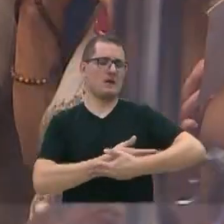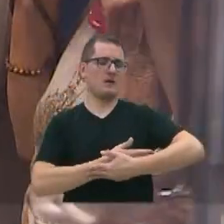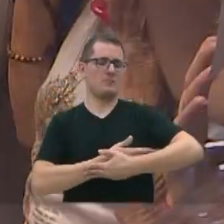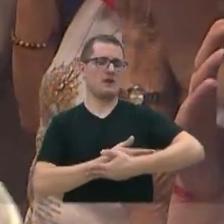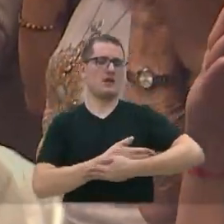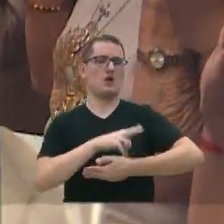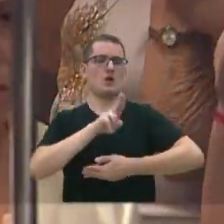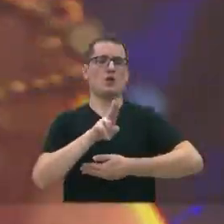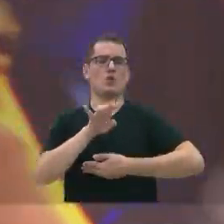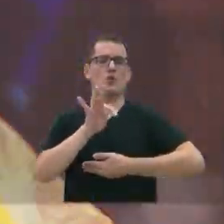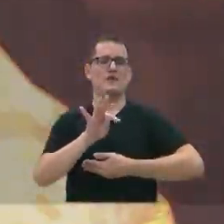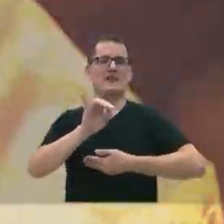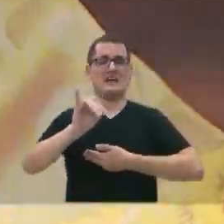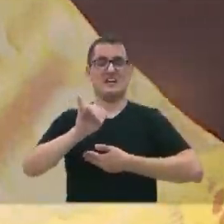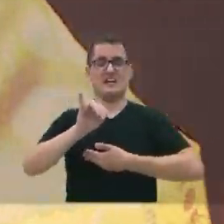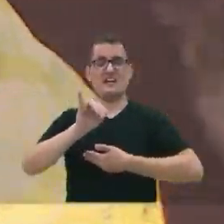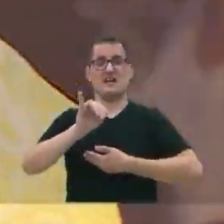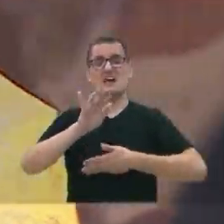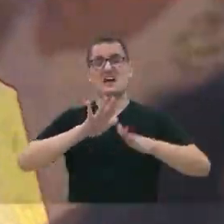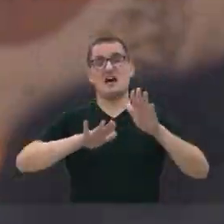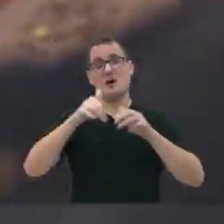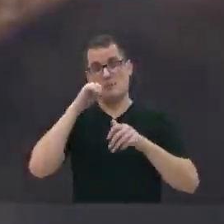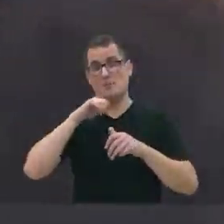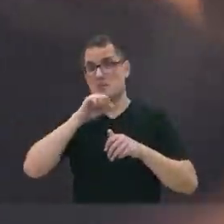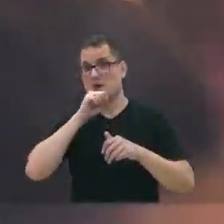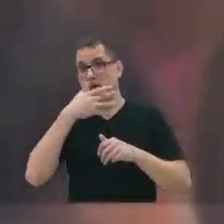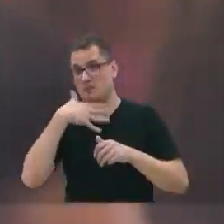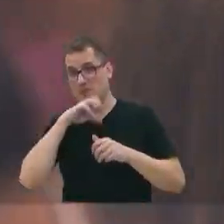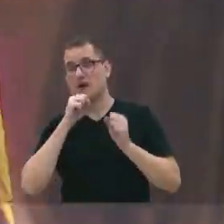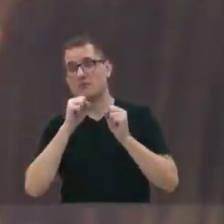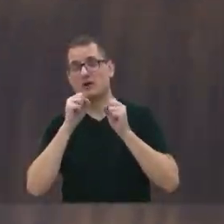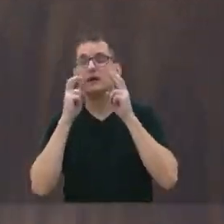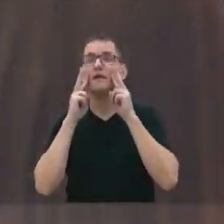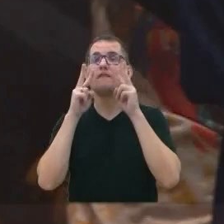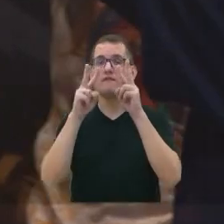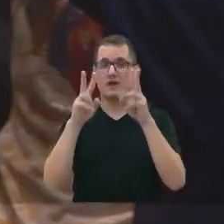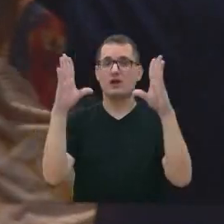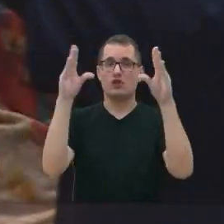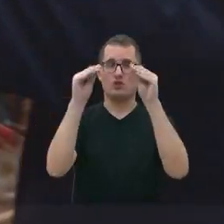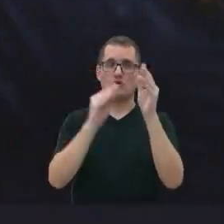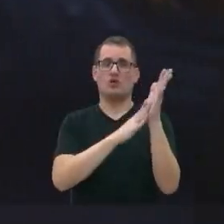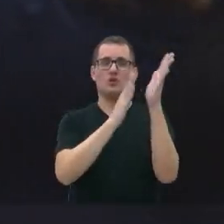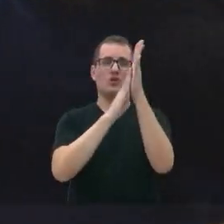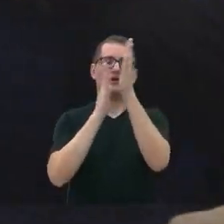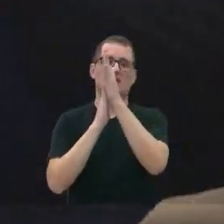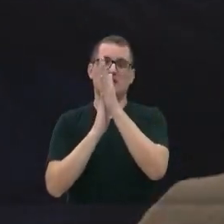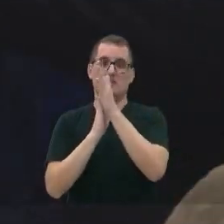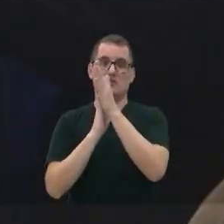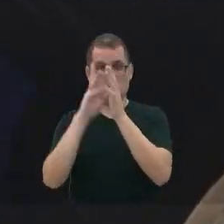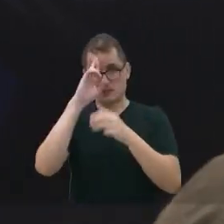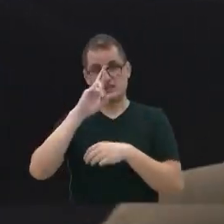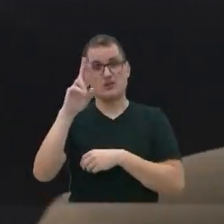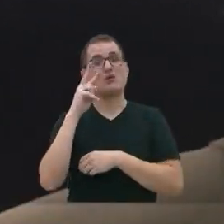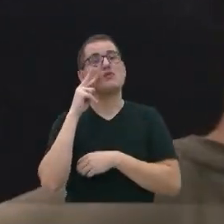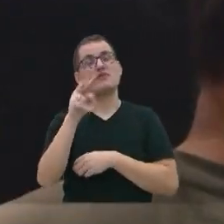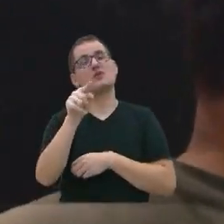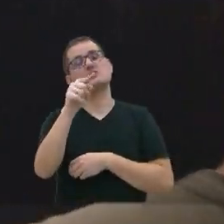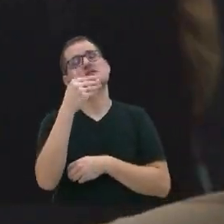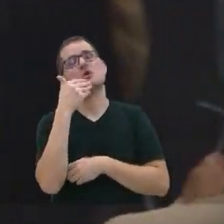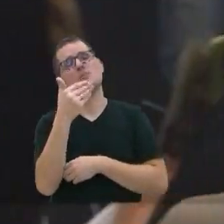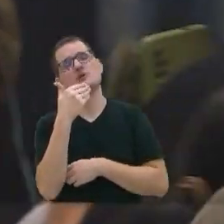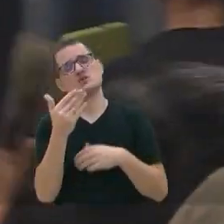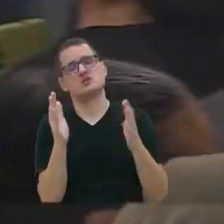Talvez você esteja assistindo esta noite de louvor. O Senhor está ouvindo a sua prece agora.